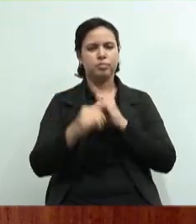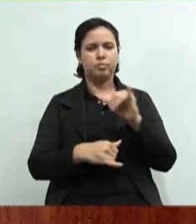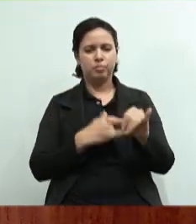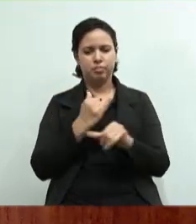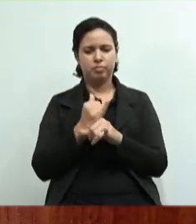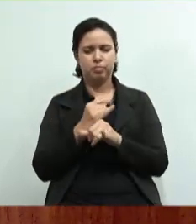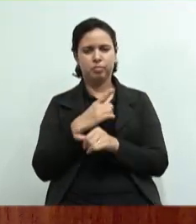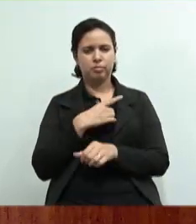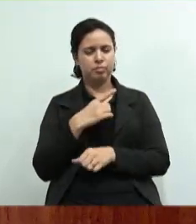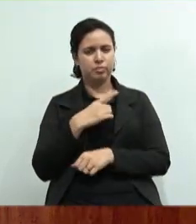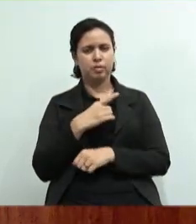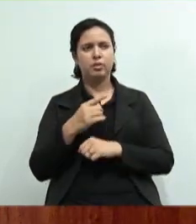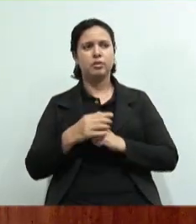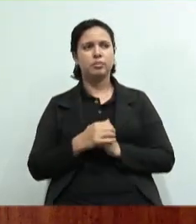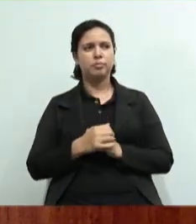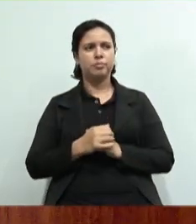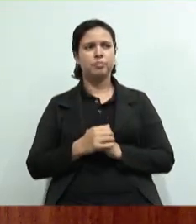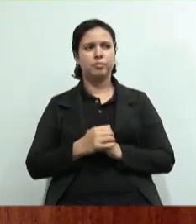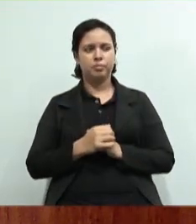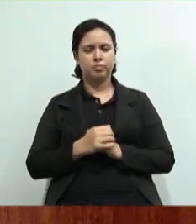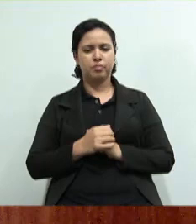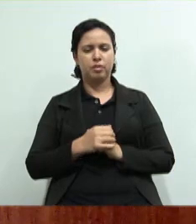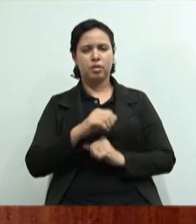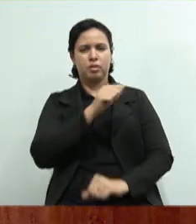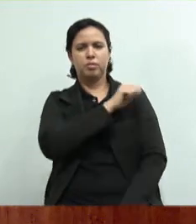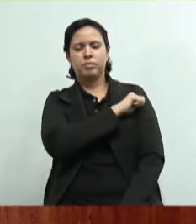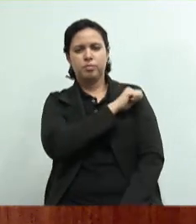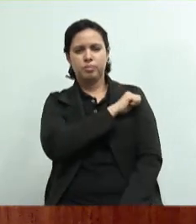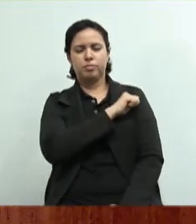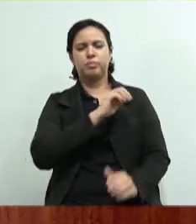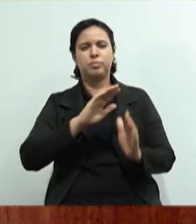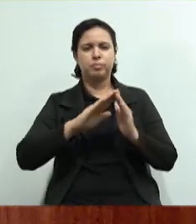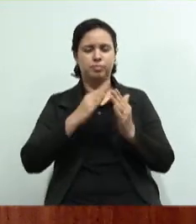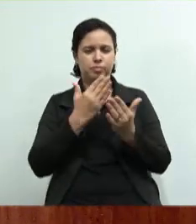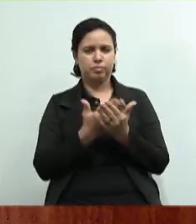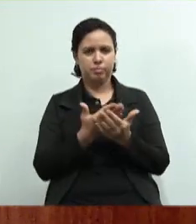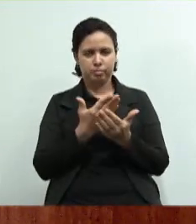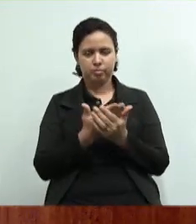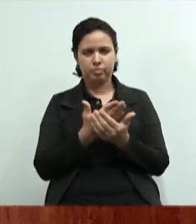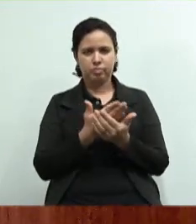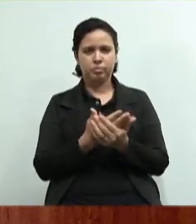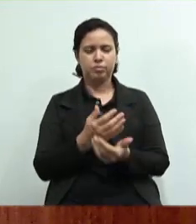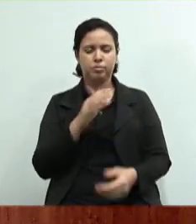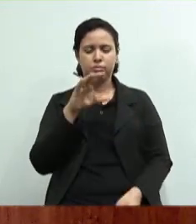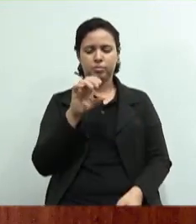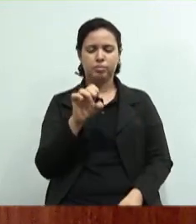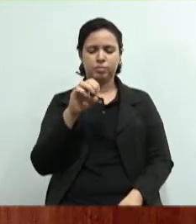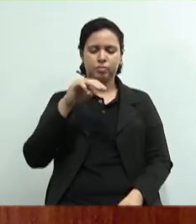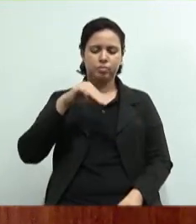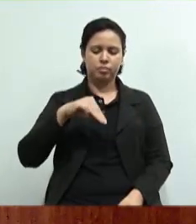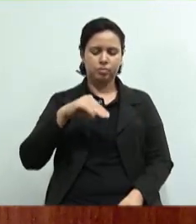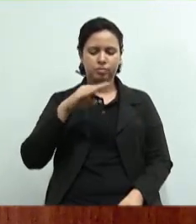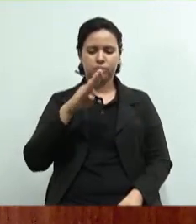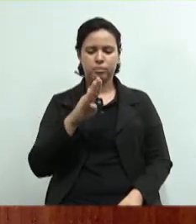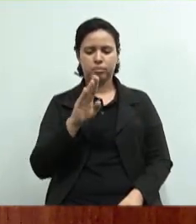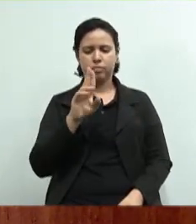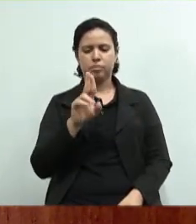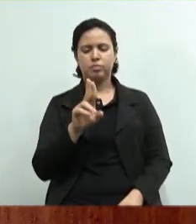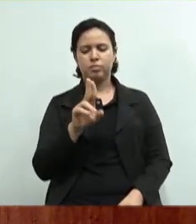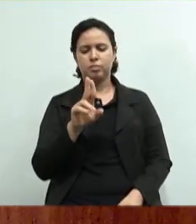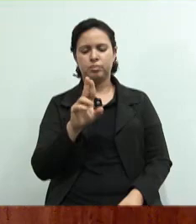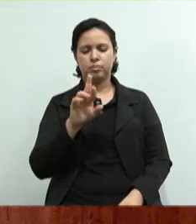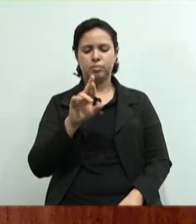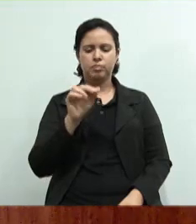escola Imburana estão atentos na aula. A escola Salomão Justiniano de Melgar, em Surpresa, também